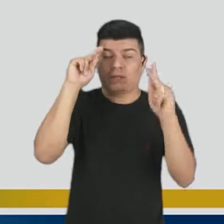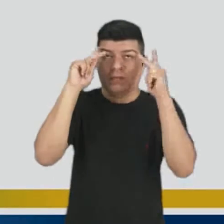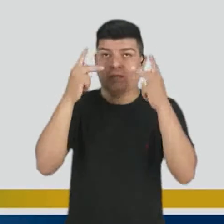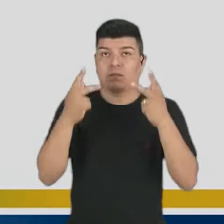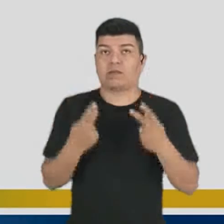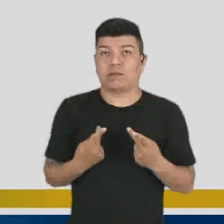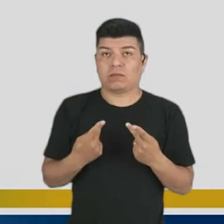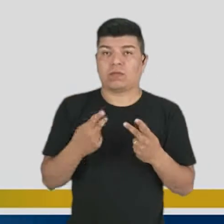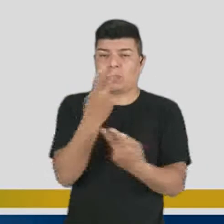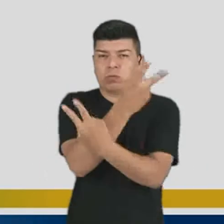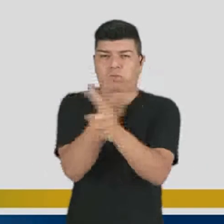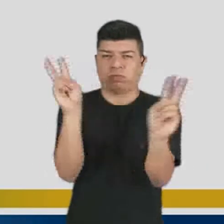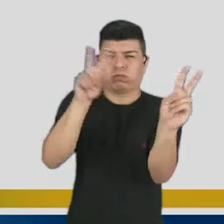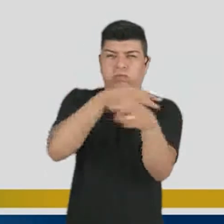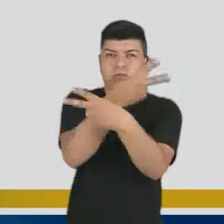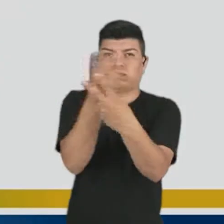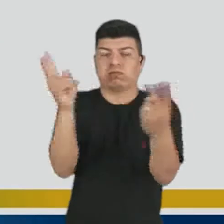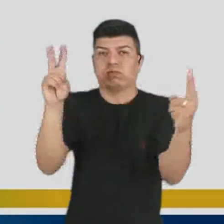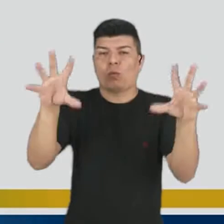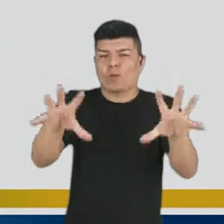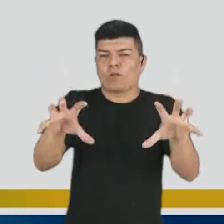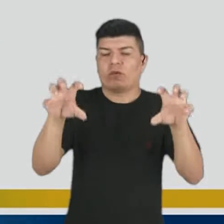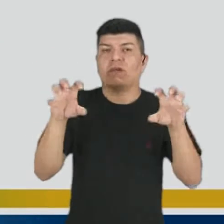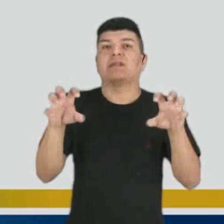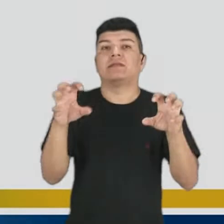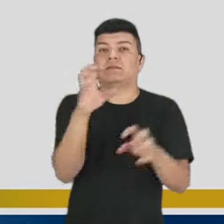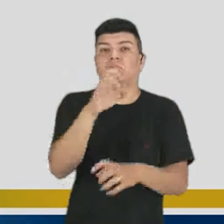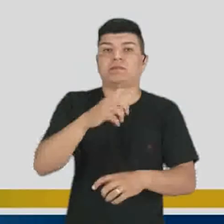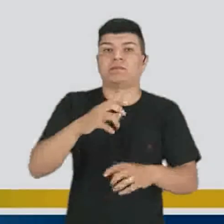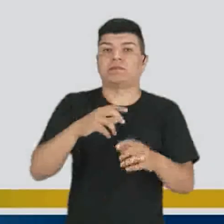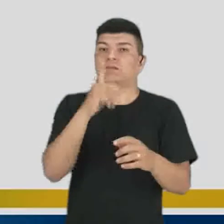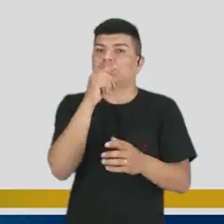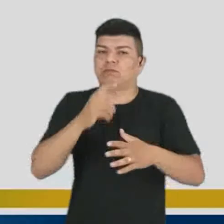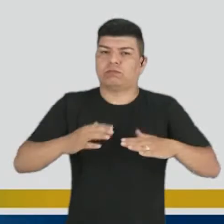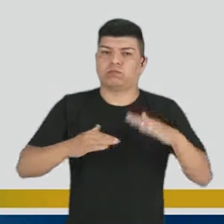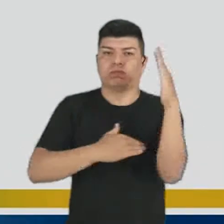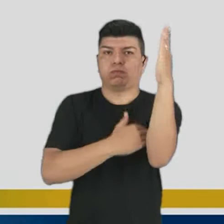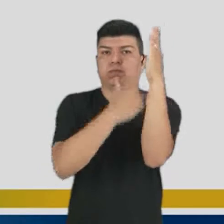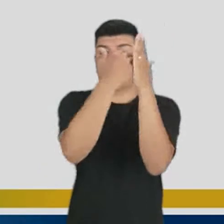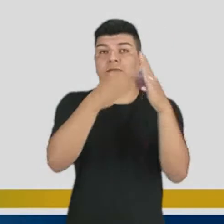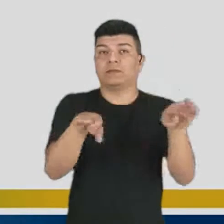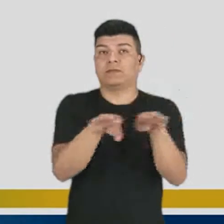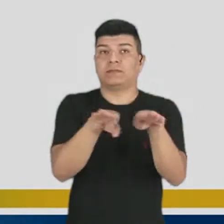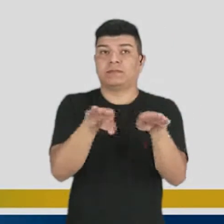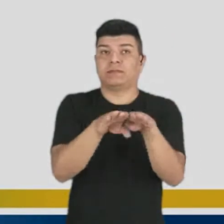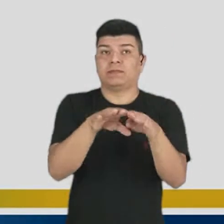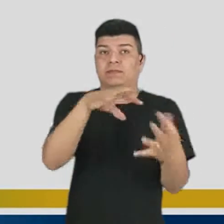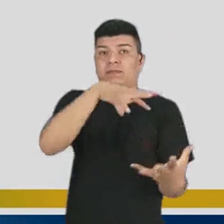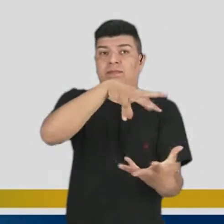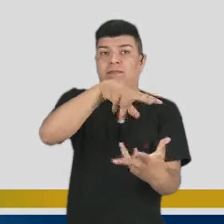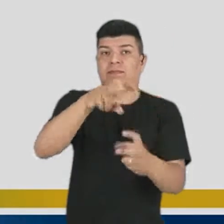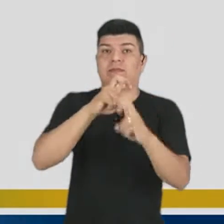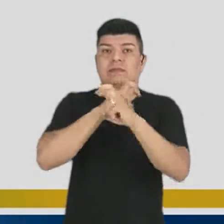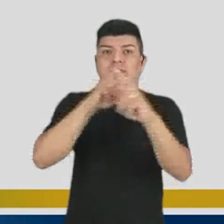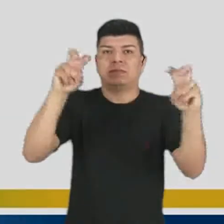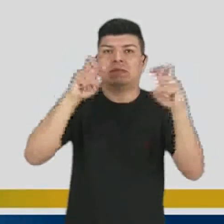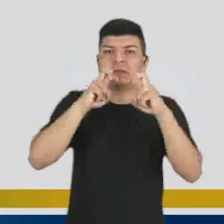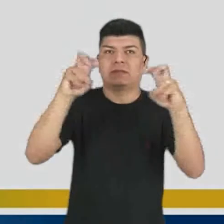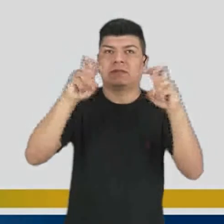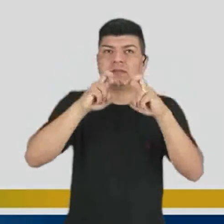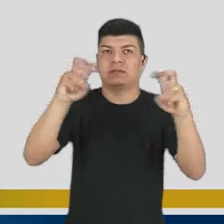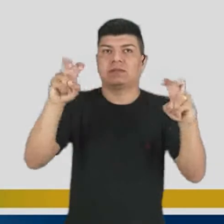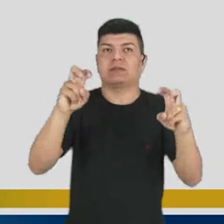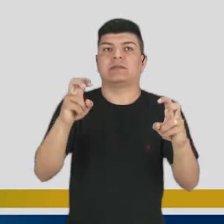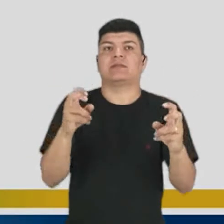do efeito estufa, de furacões, tufões, secas, inundações, incêndios. De fato, a terra lança gritos agônicos por meio